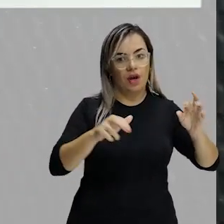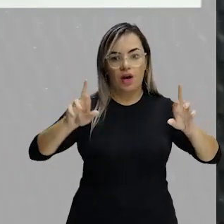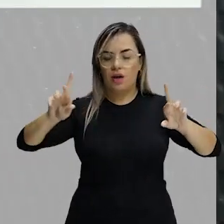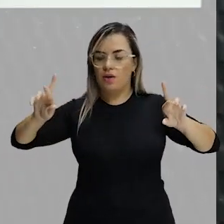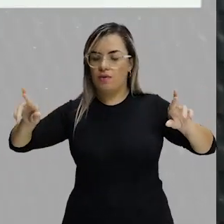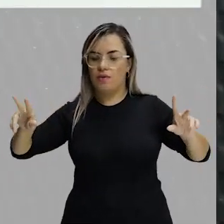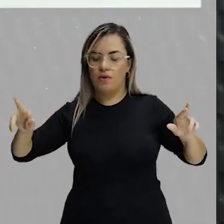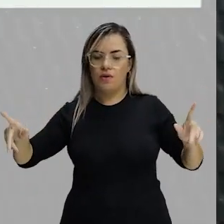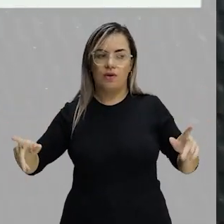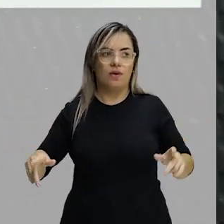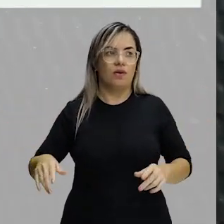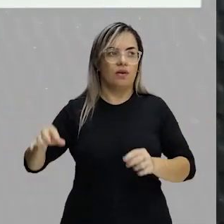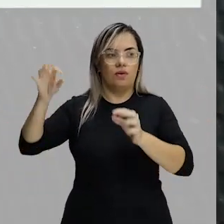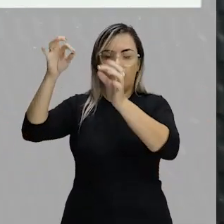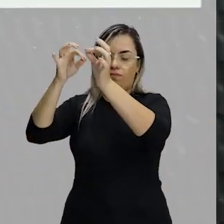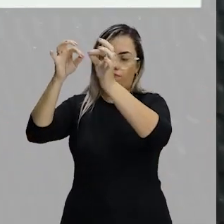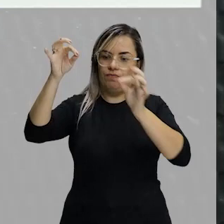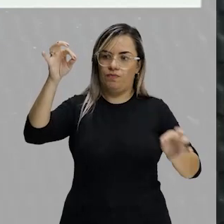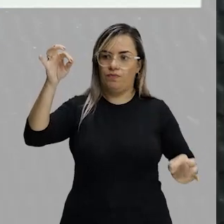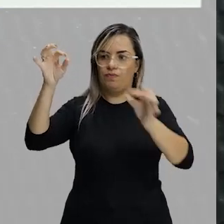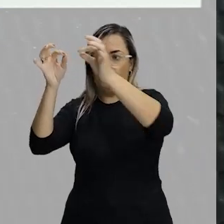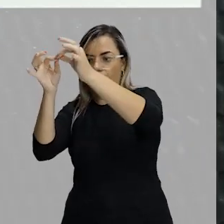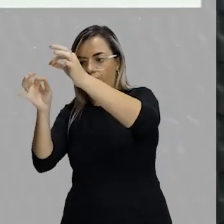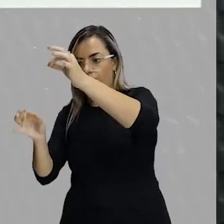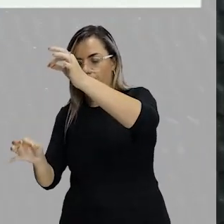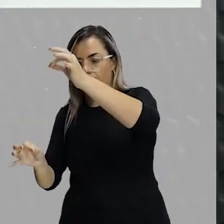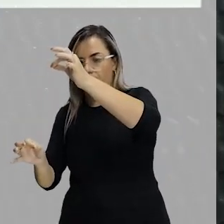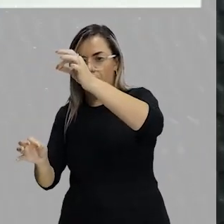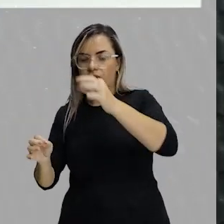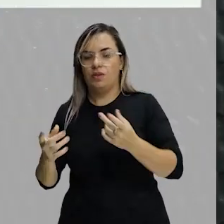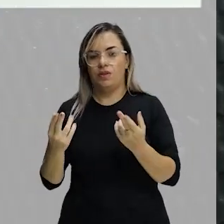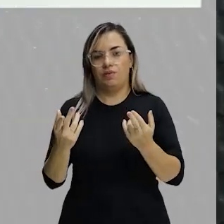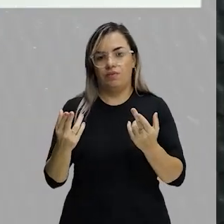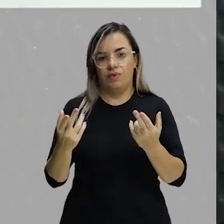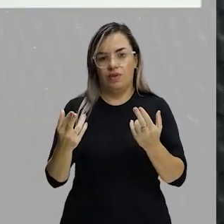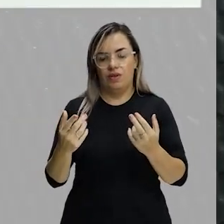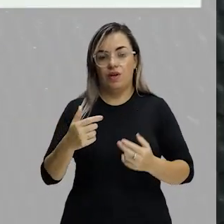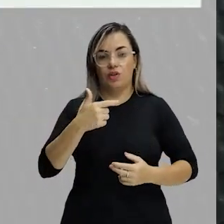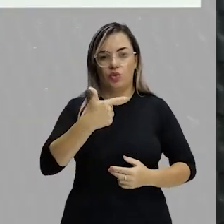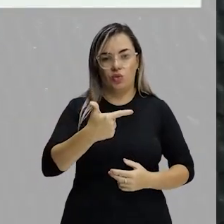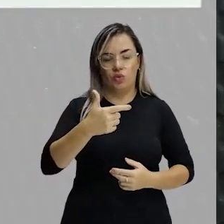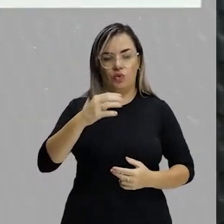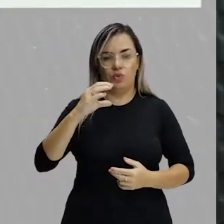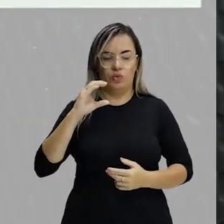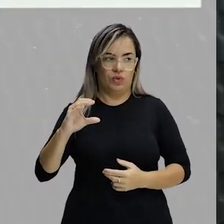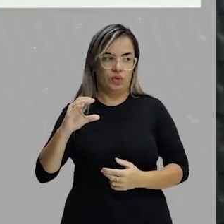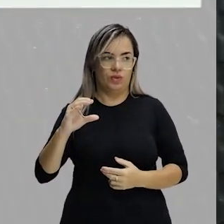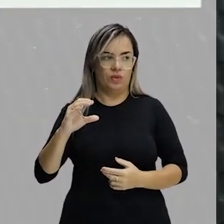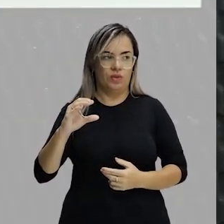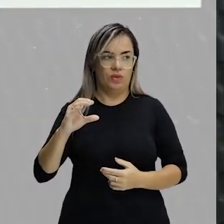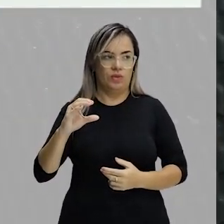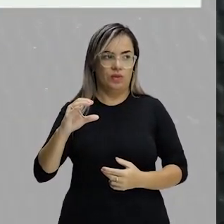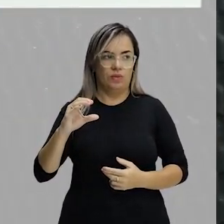distâncias, essa diferença vai ser sempre a mesma, vai ser igual a 2C, que é esse valor aqui,